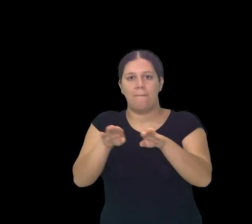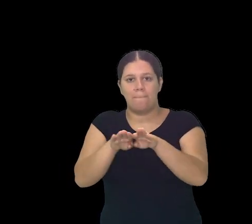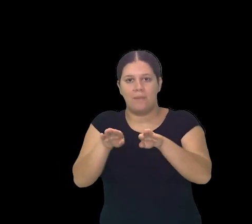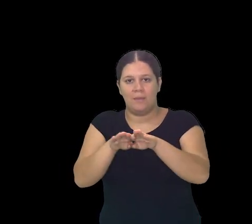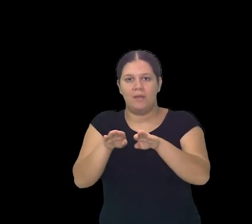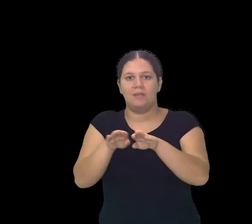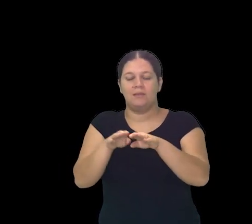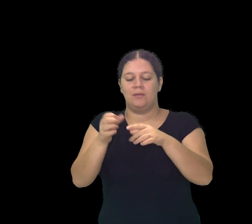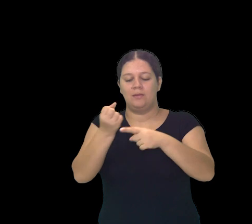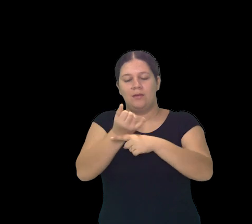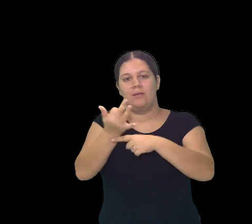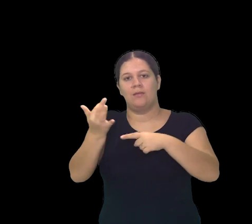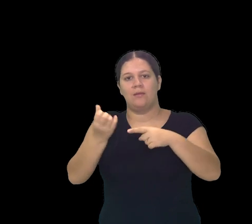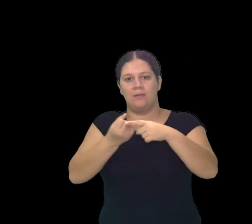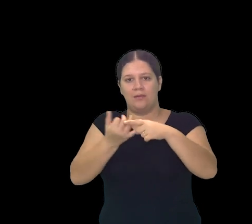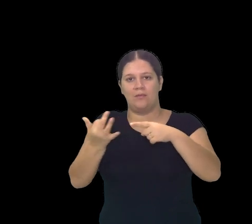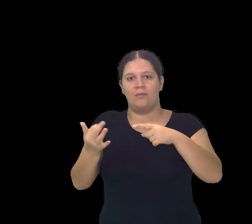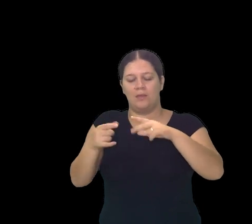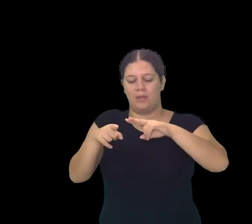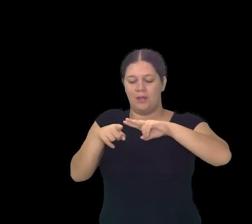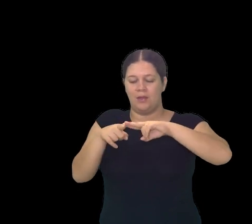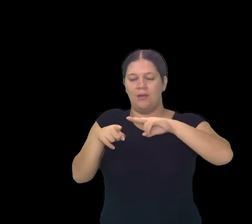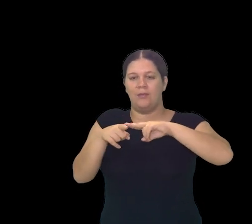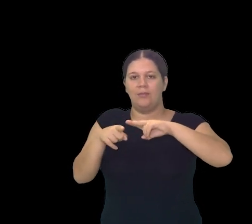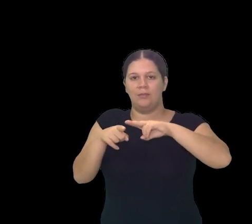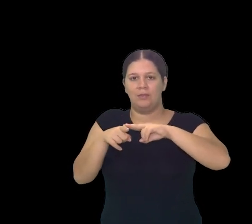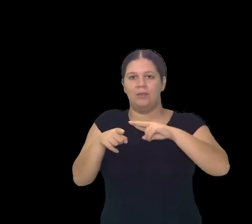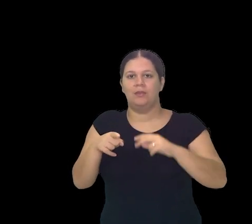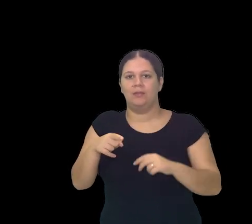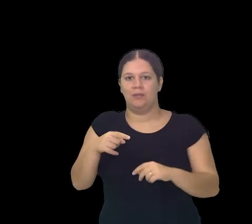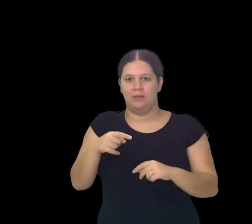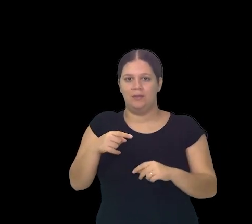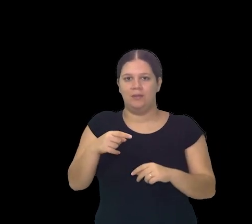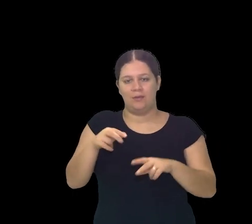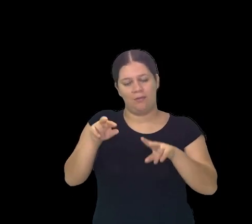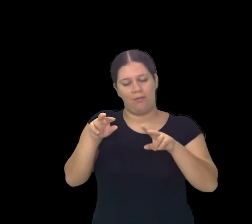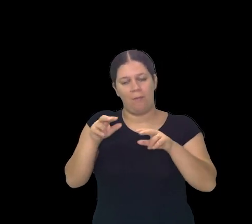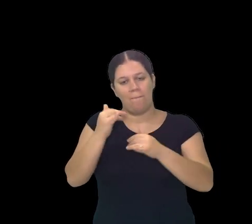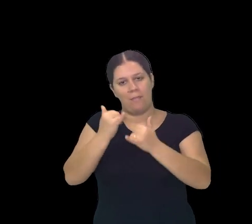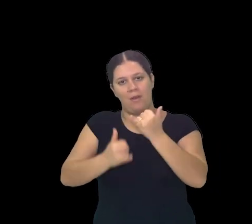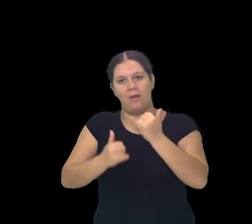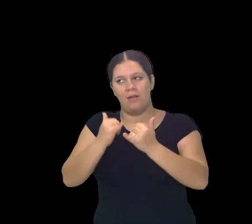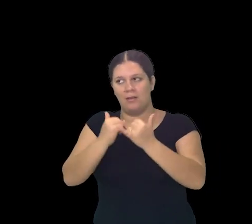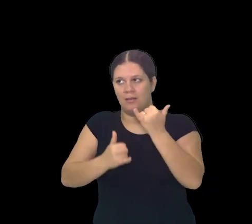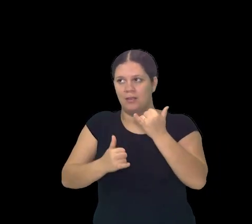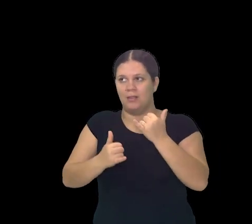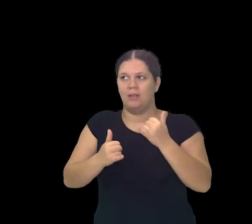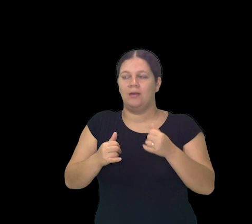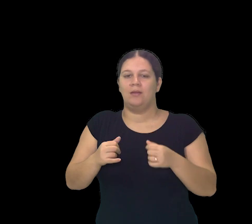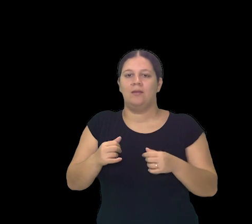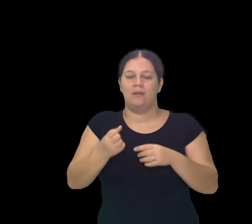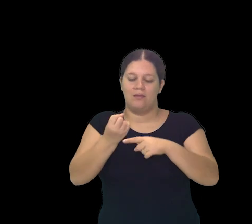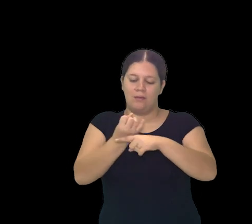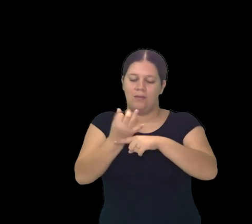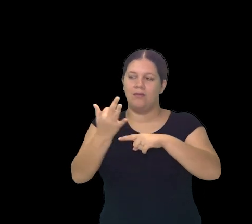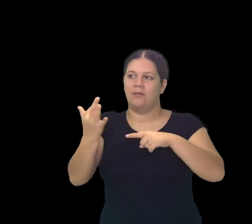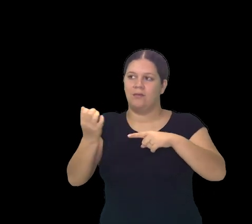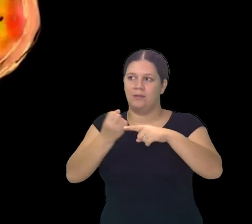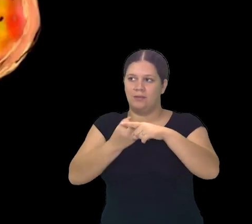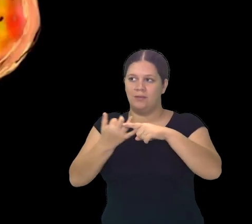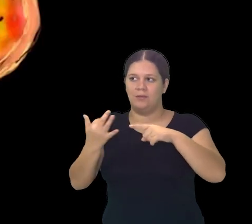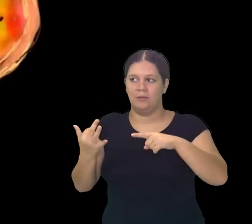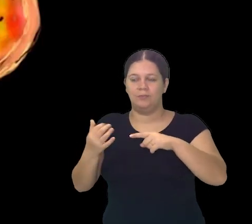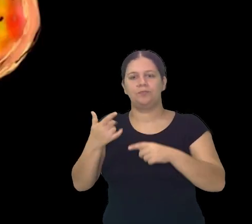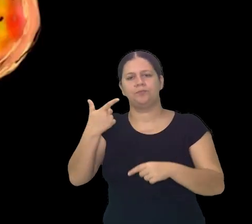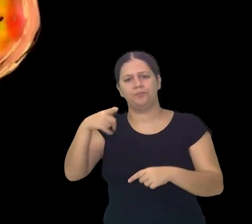que isso é a mesma fração da pizza, como se eu tivesse comido 1 de 2 pedaços iguais. Assim dá para falar que essas frações são